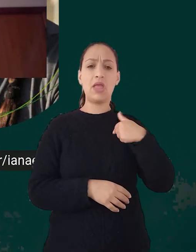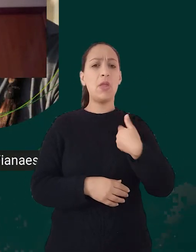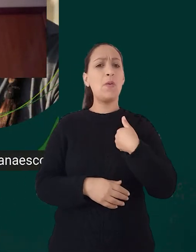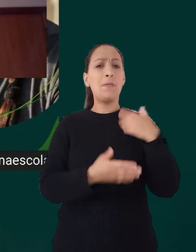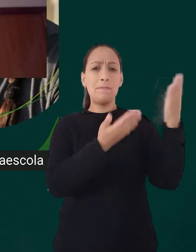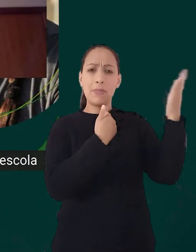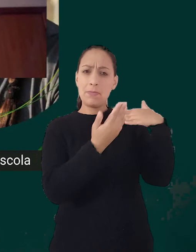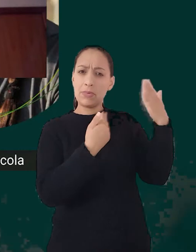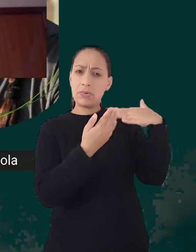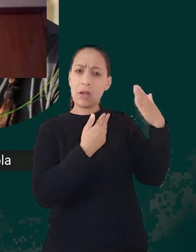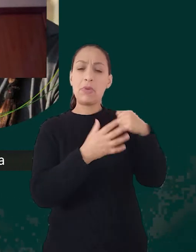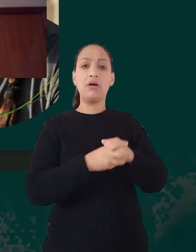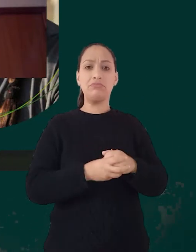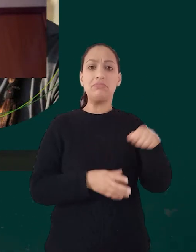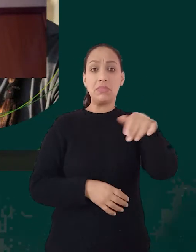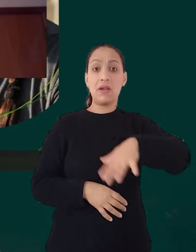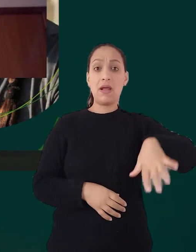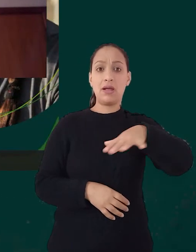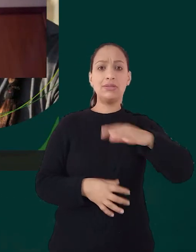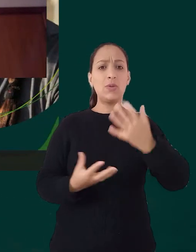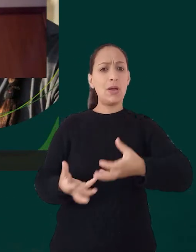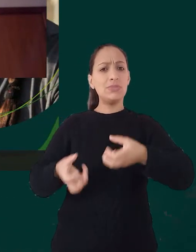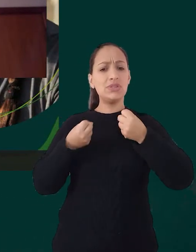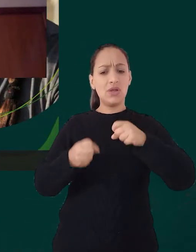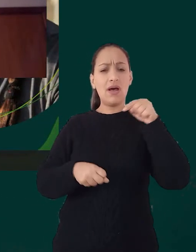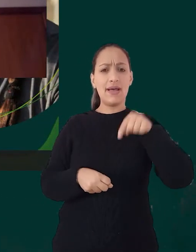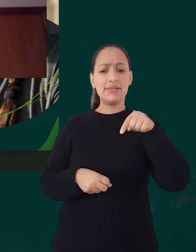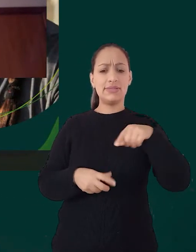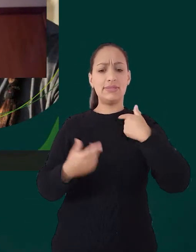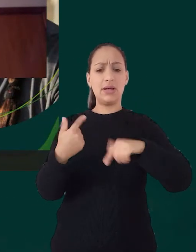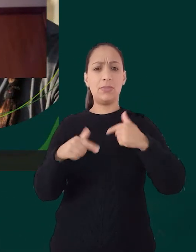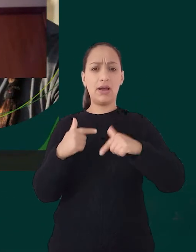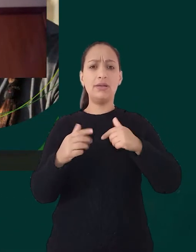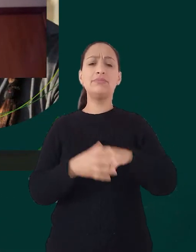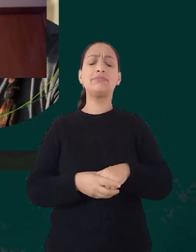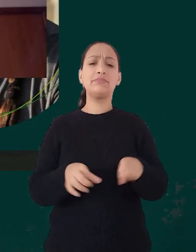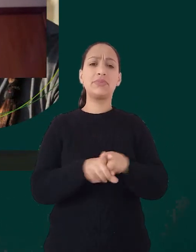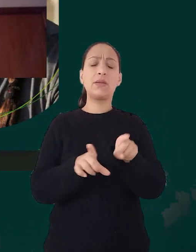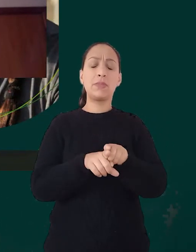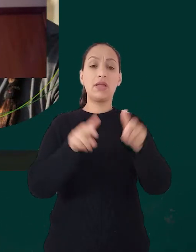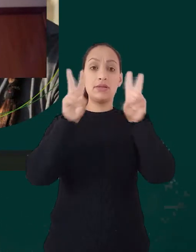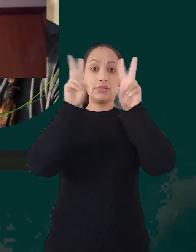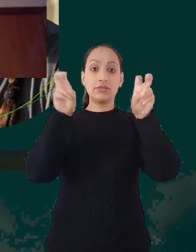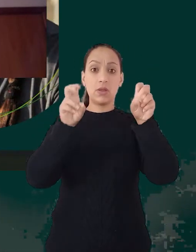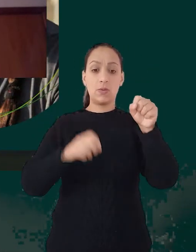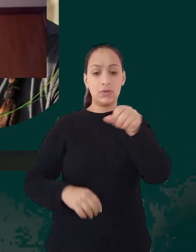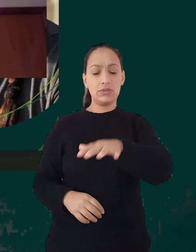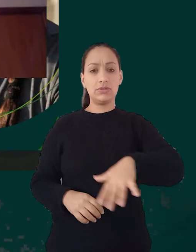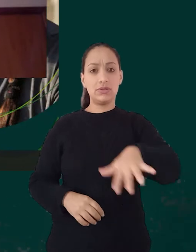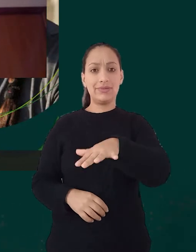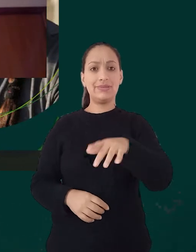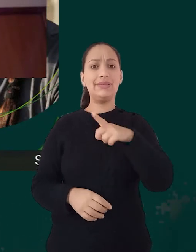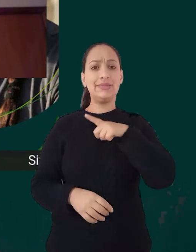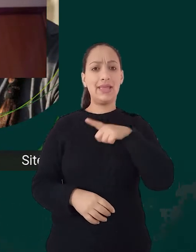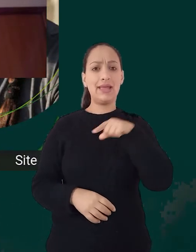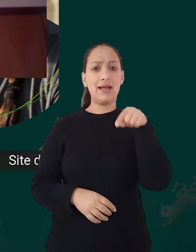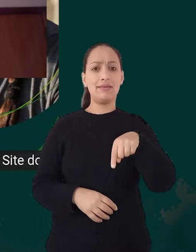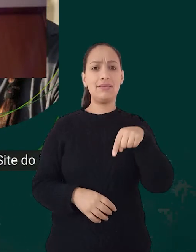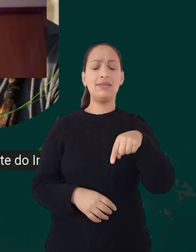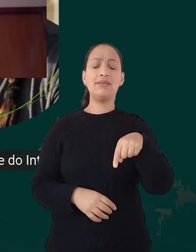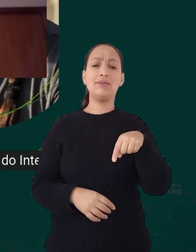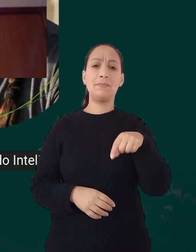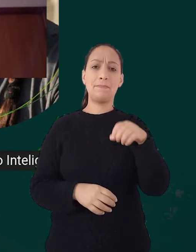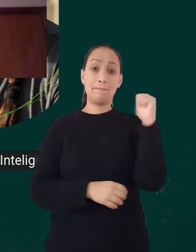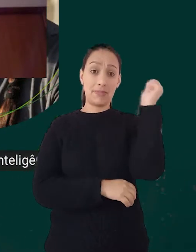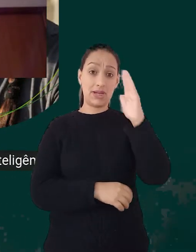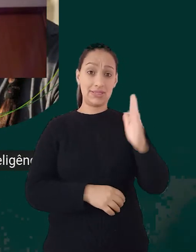é um mercado que absorve muito esse trabalho. E mais uma questão do mercado, tem muitos estúdios de jogos aqui no